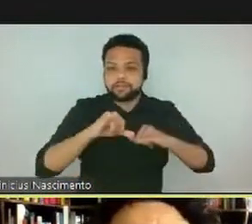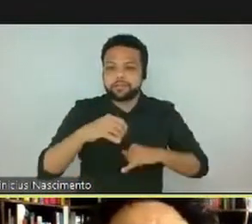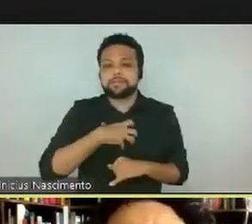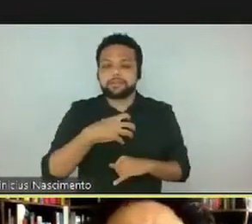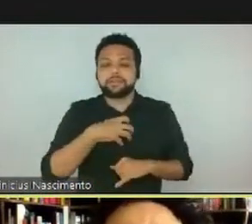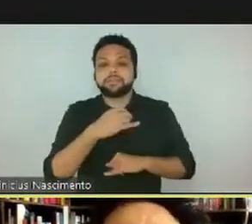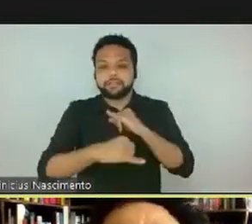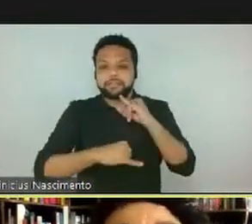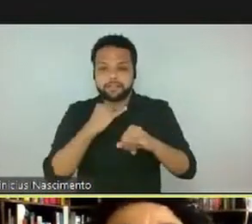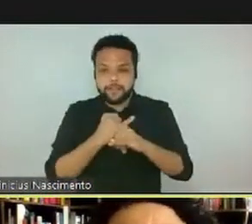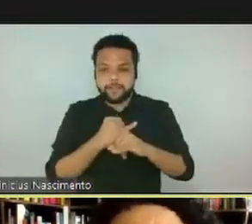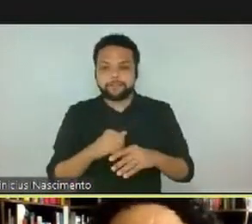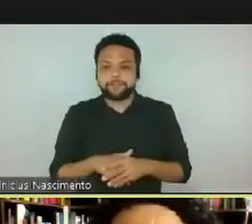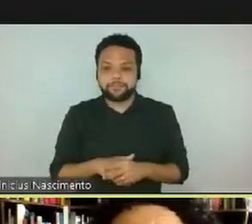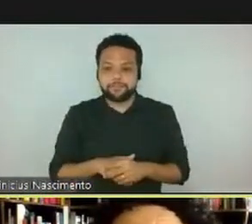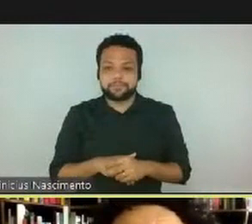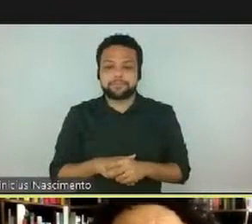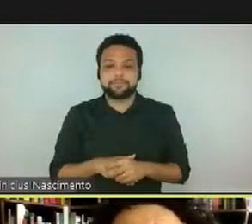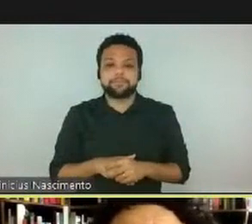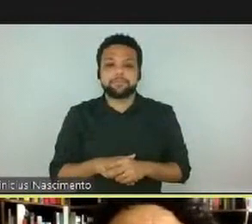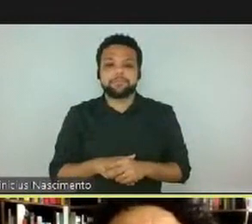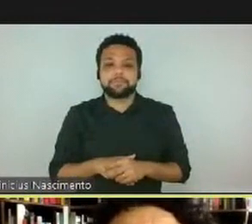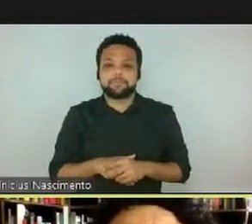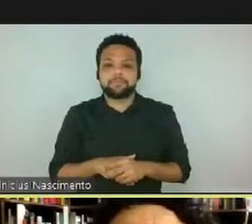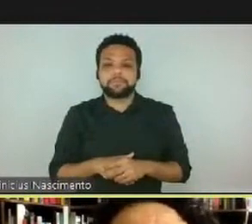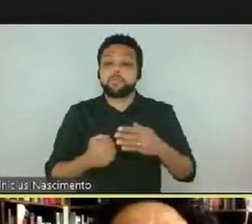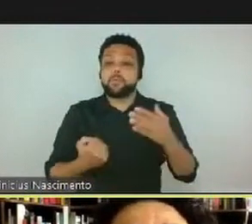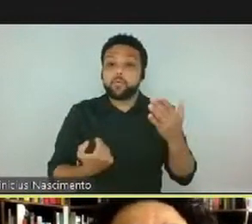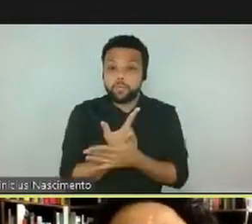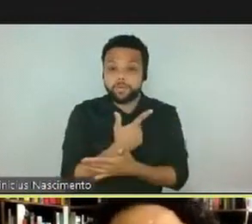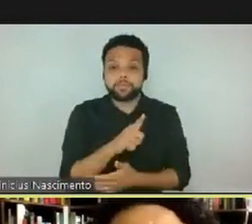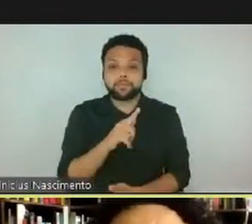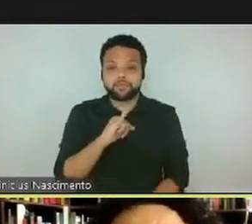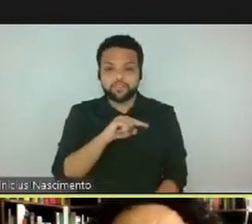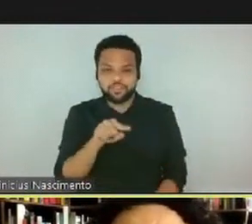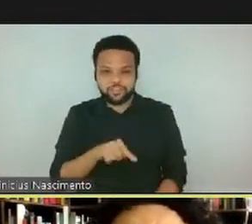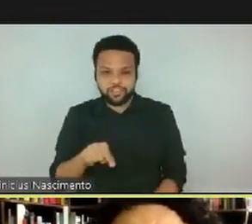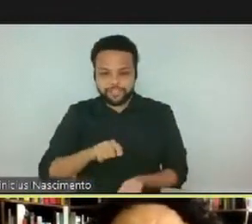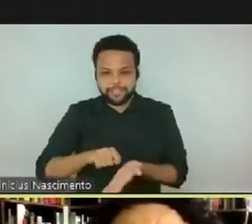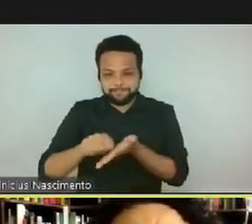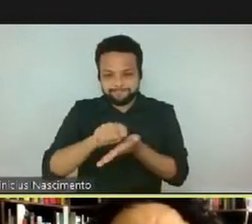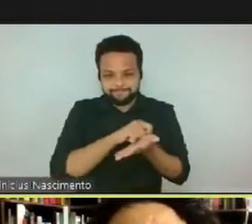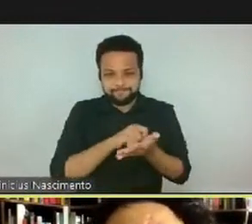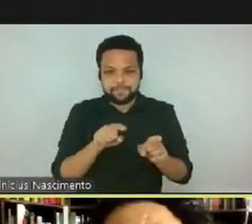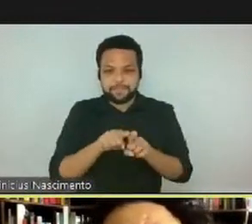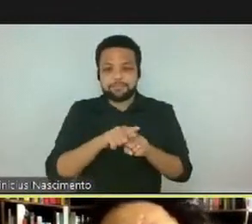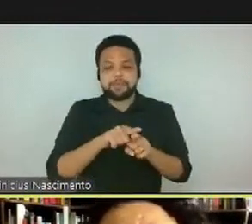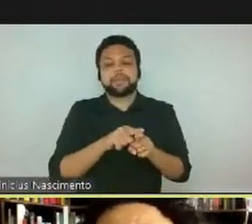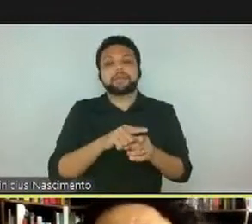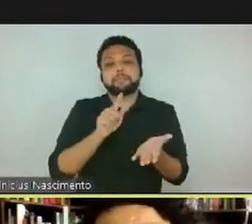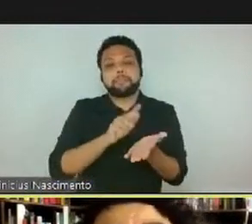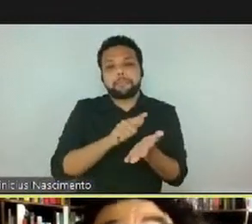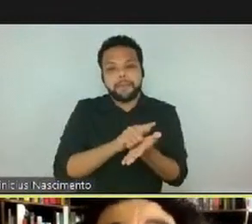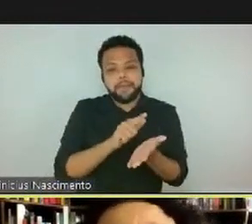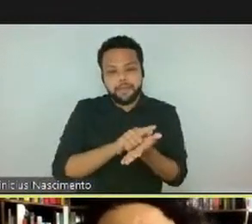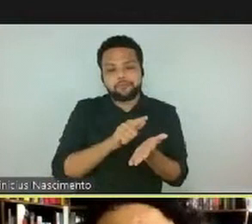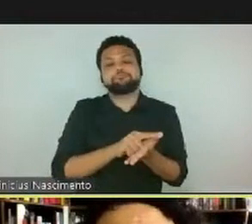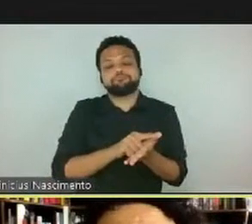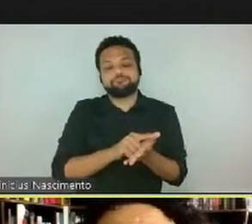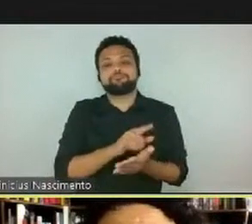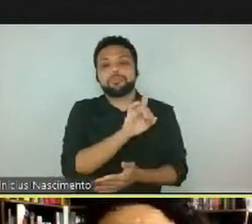online, a compra de giz de cera, de pacotes de papel sulfite, cada criança recebeu